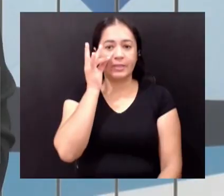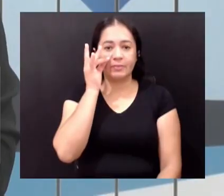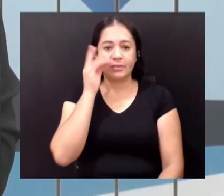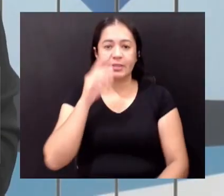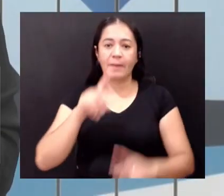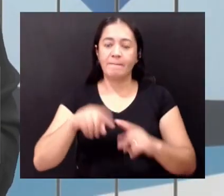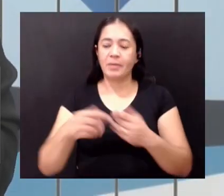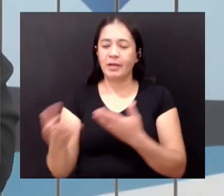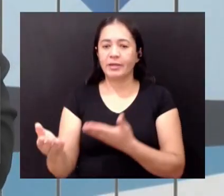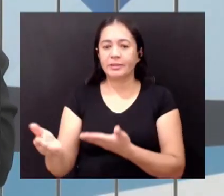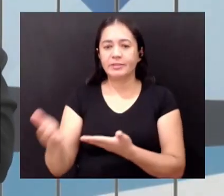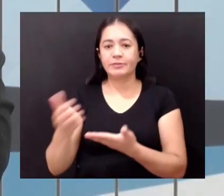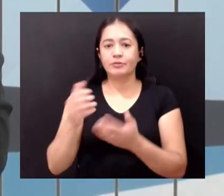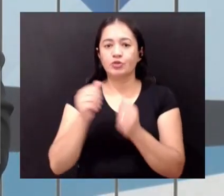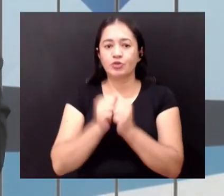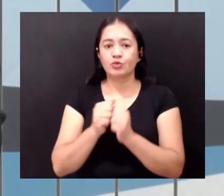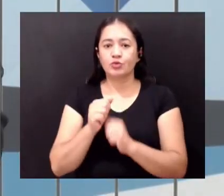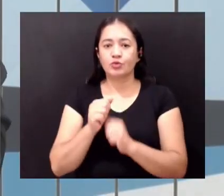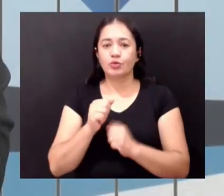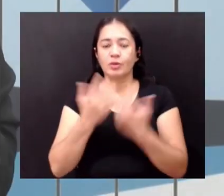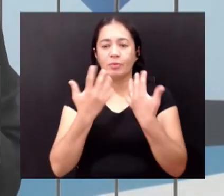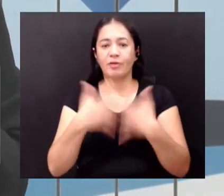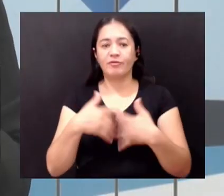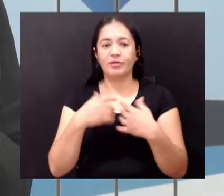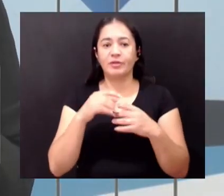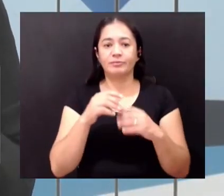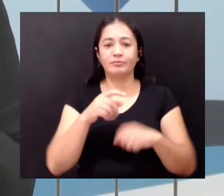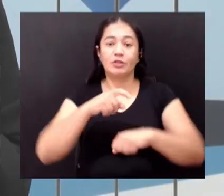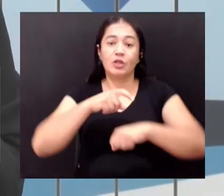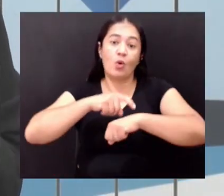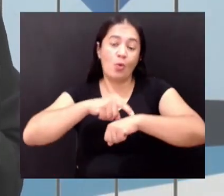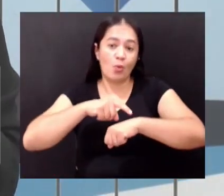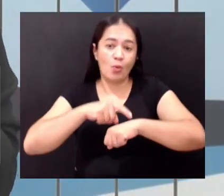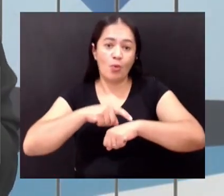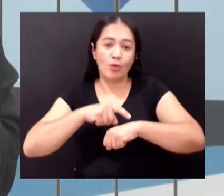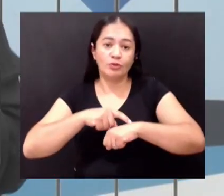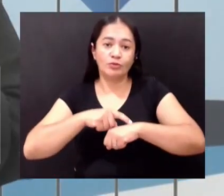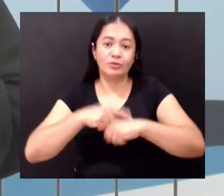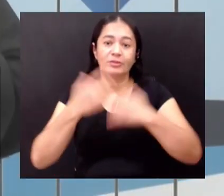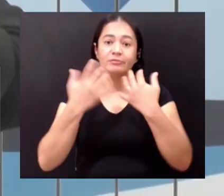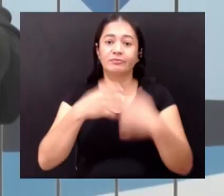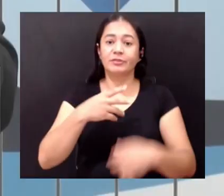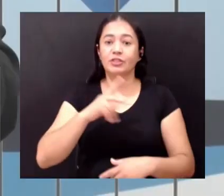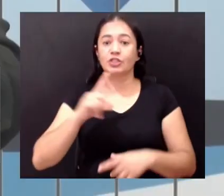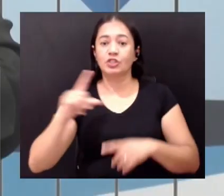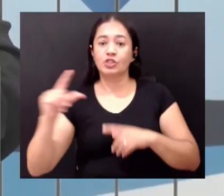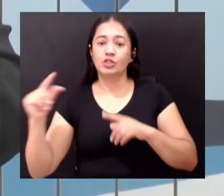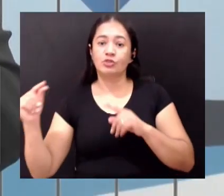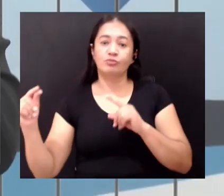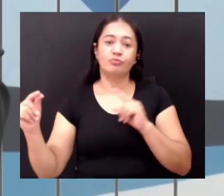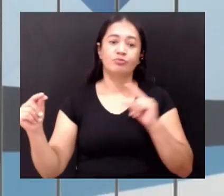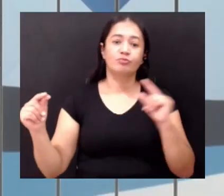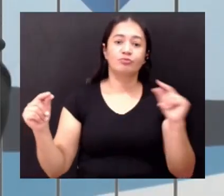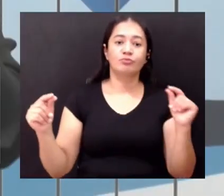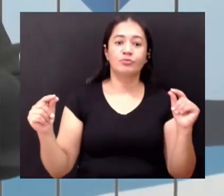por exemplo, uma flexibilidade de horário, flexibilidades de saída, né? De sair de repente para resolver um compromisso pessoal, um médico